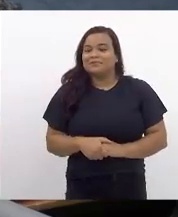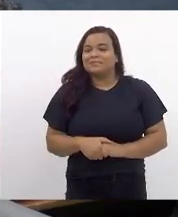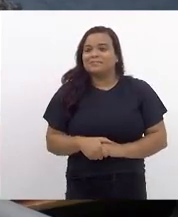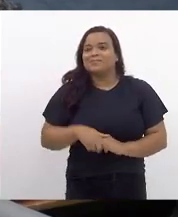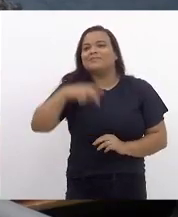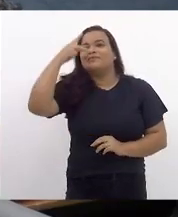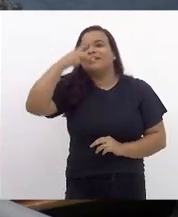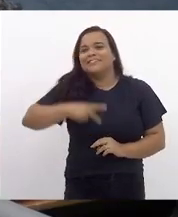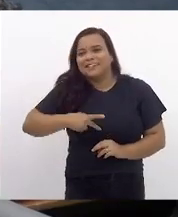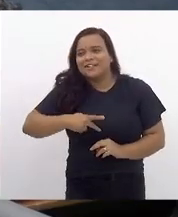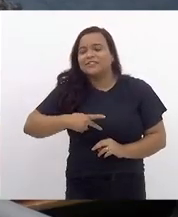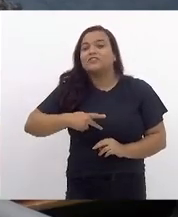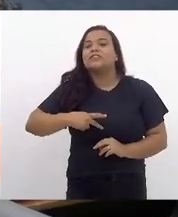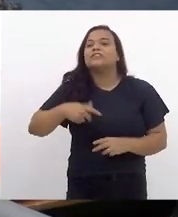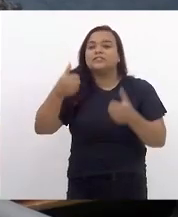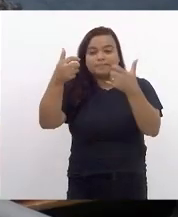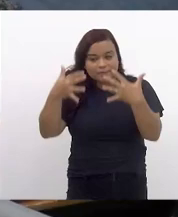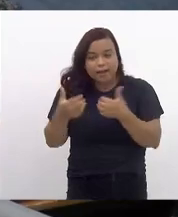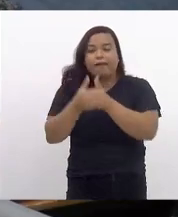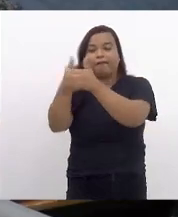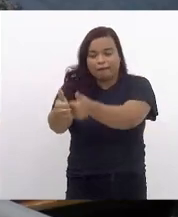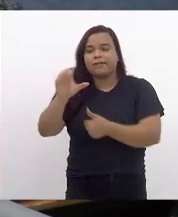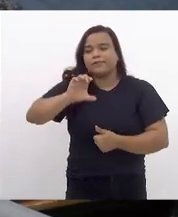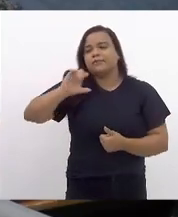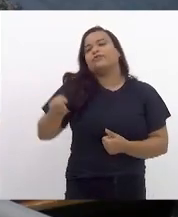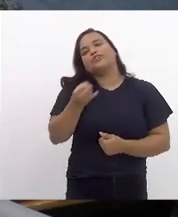Presidente, acompanha a CCJ.